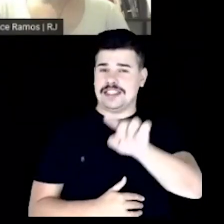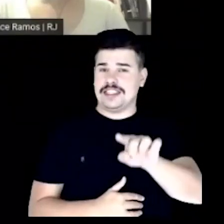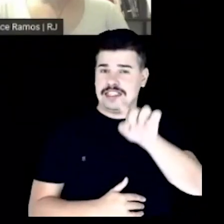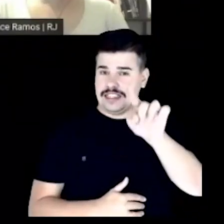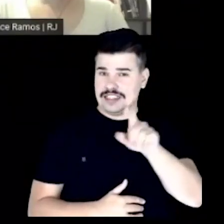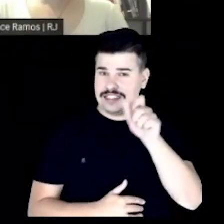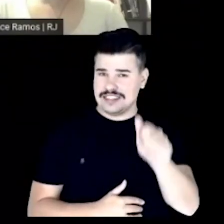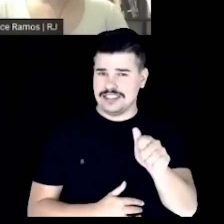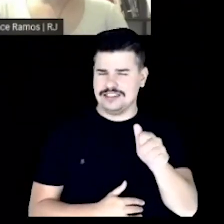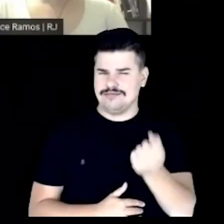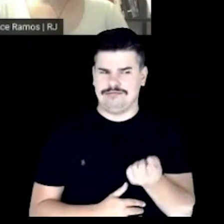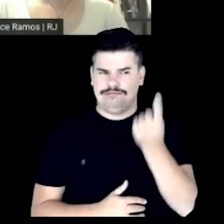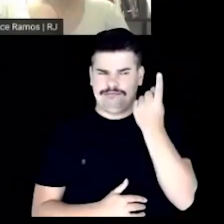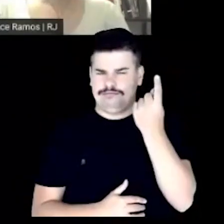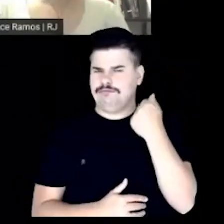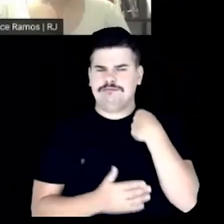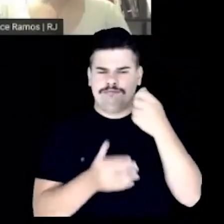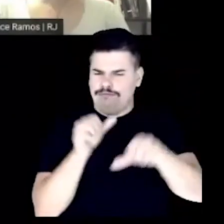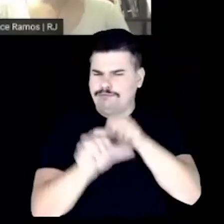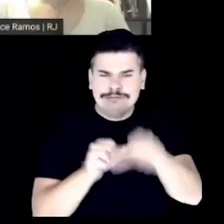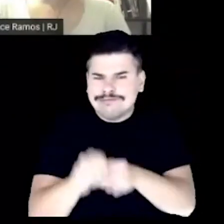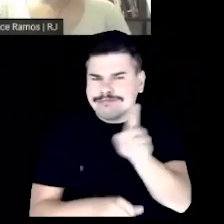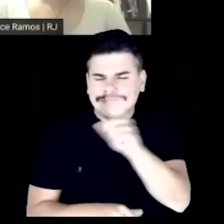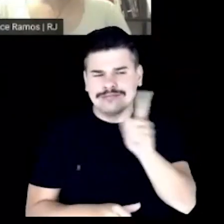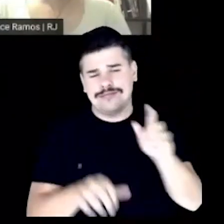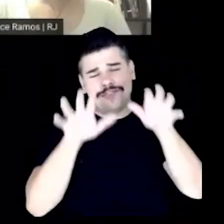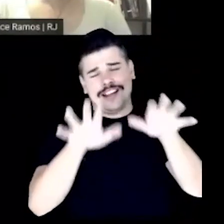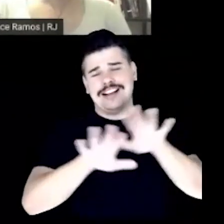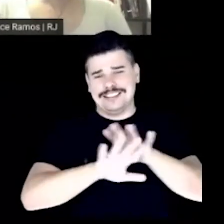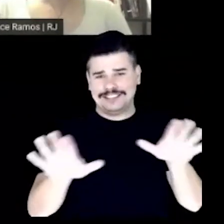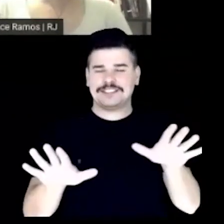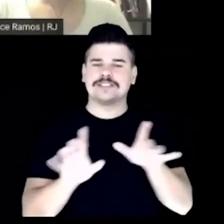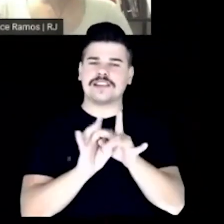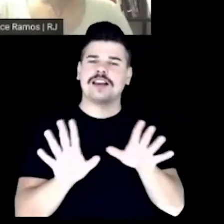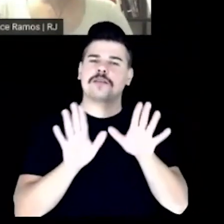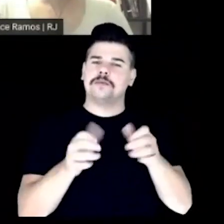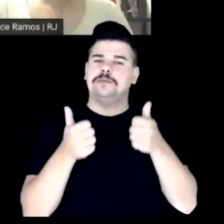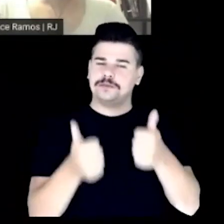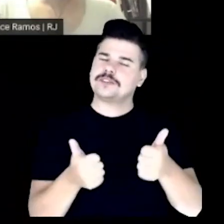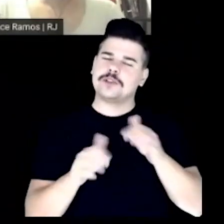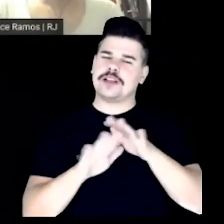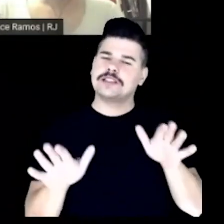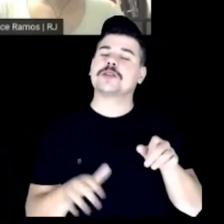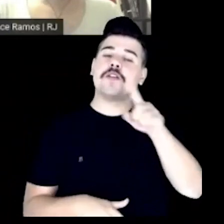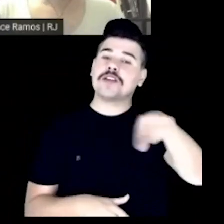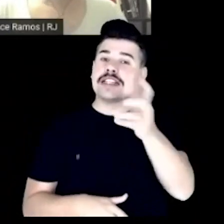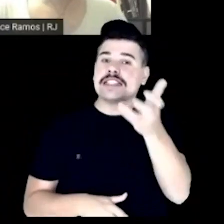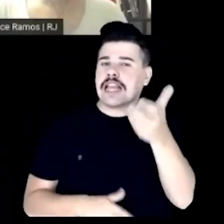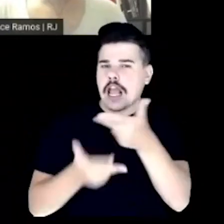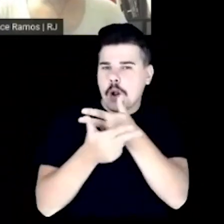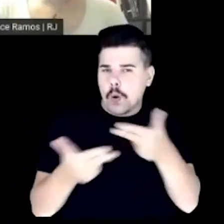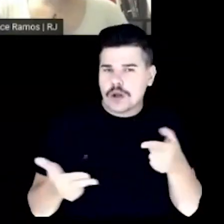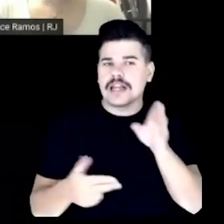L-O-W-E-E-Z-A, Louisa. É esquisito, eu não mudei, agora ele tá assim, desculpa. Eu vou deixar o Wallace falar. É